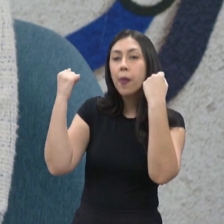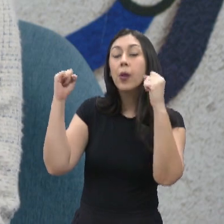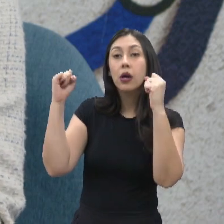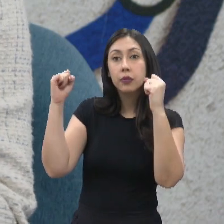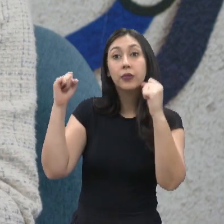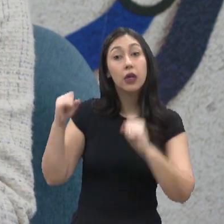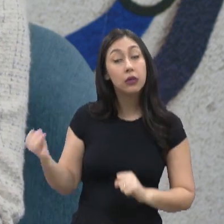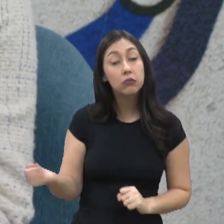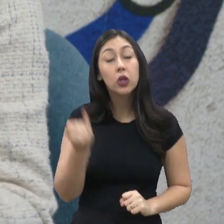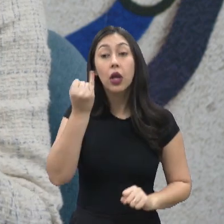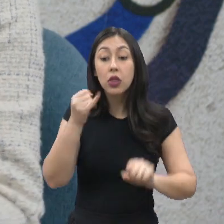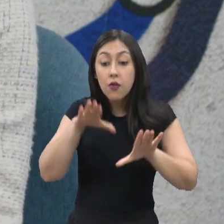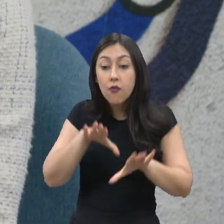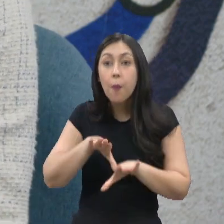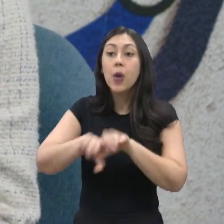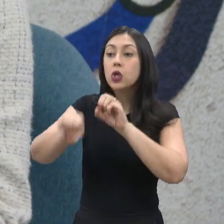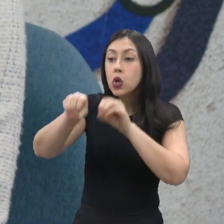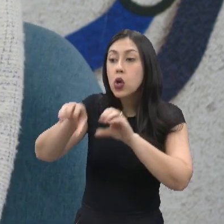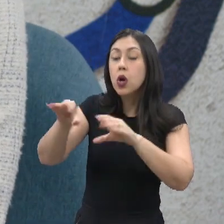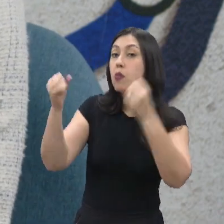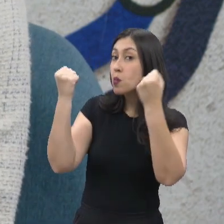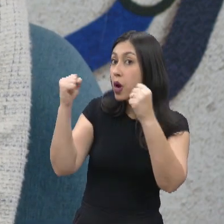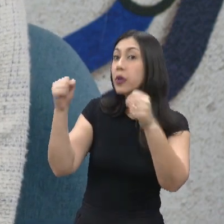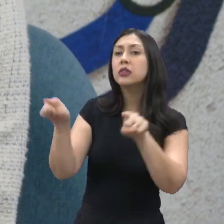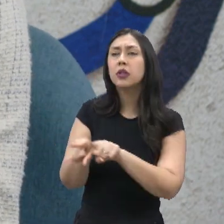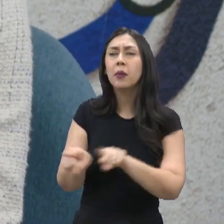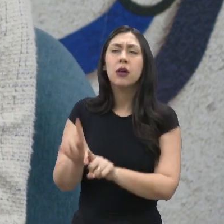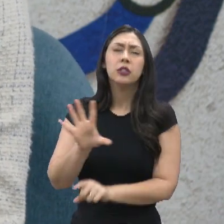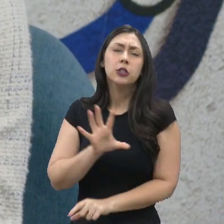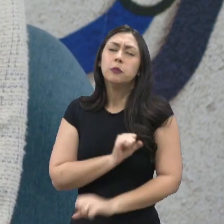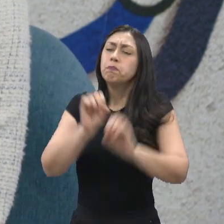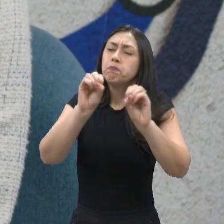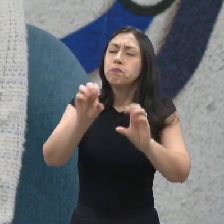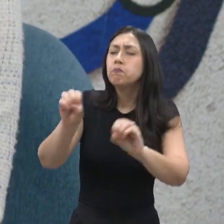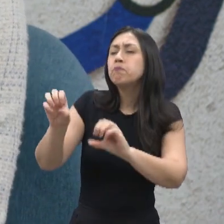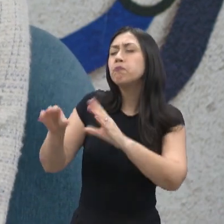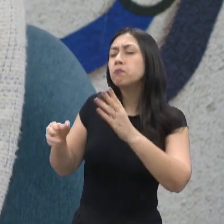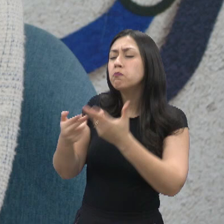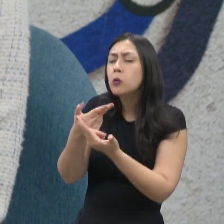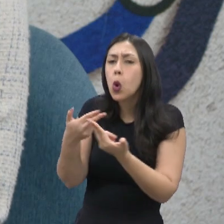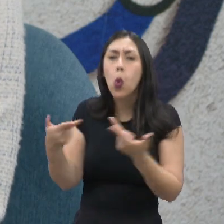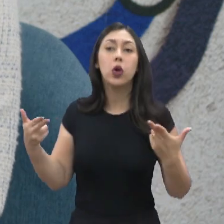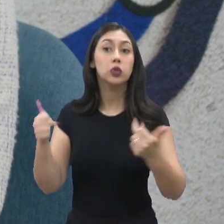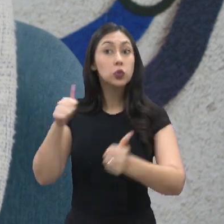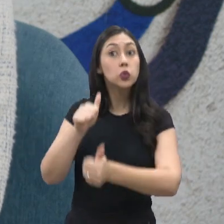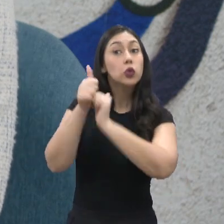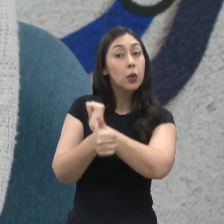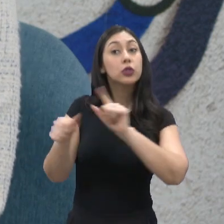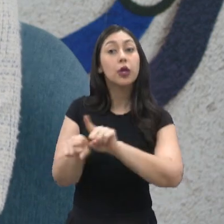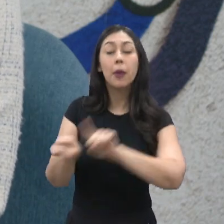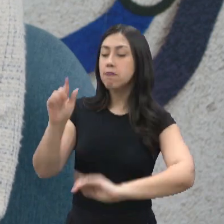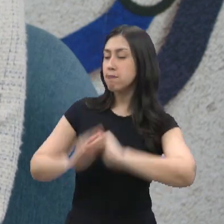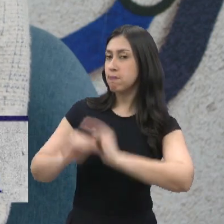física, ter essa paixão pelo movimento, por ensinar as pessoas, né, tudo que envolve o esporte e a prática de exercícios